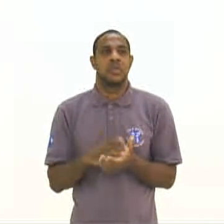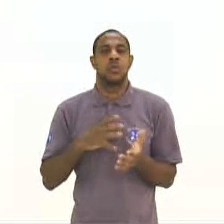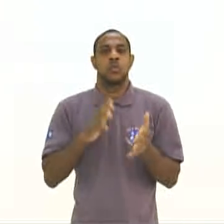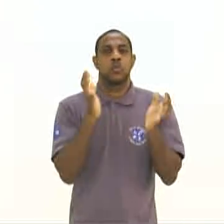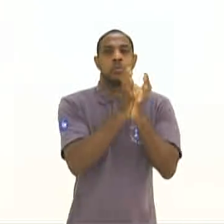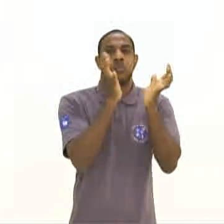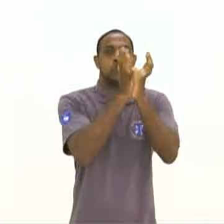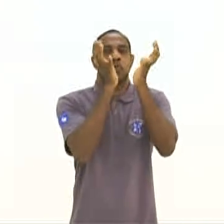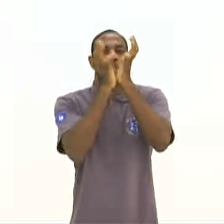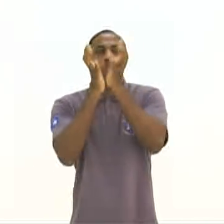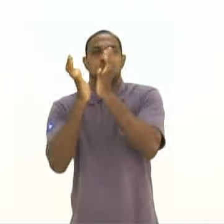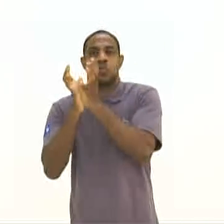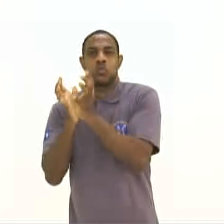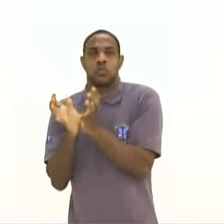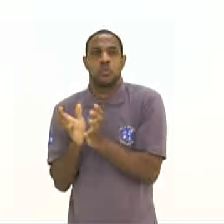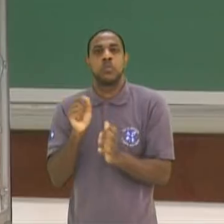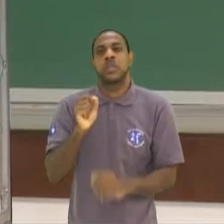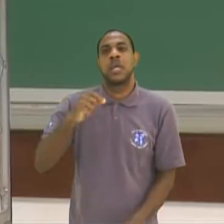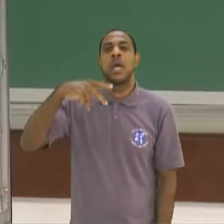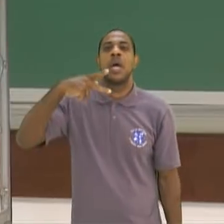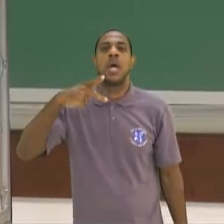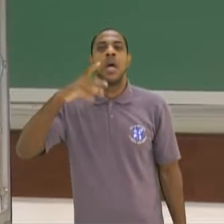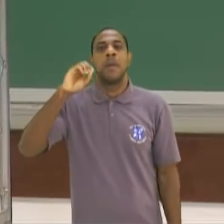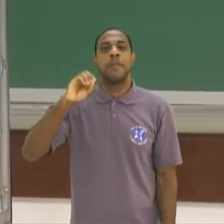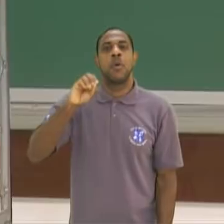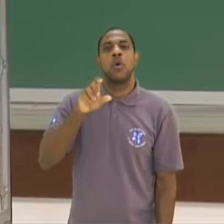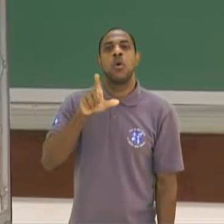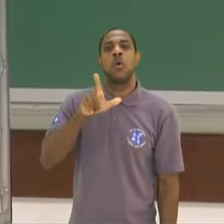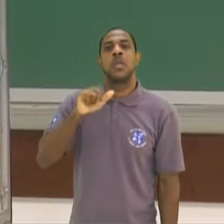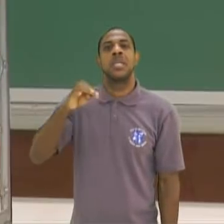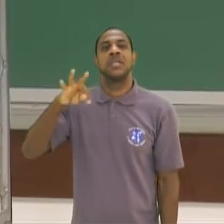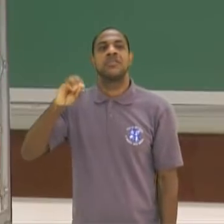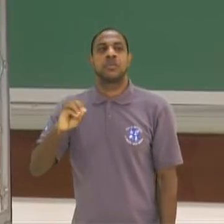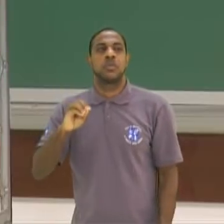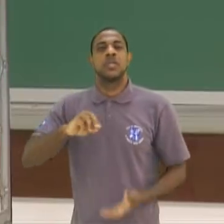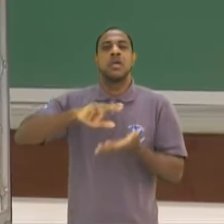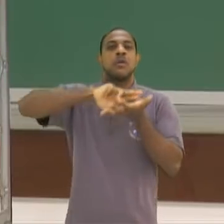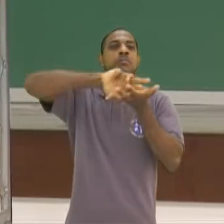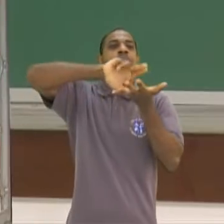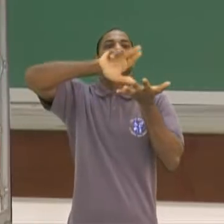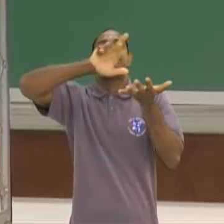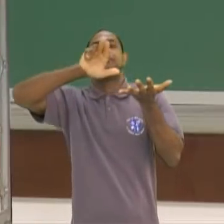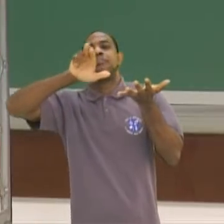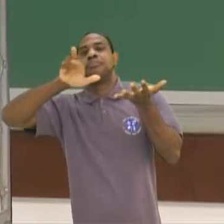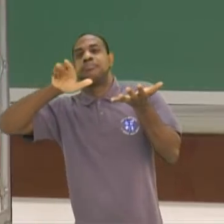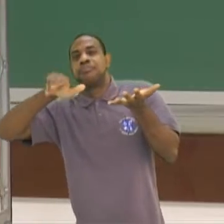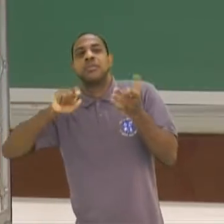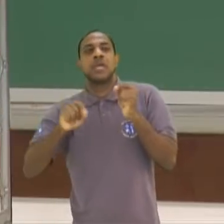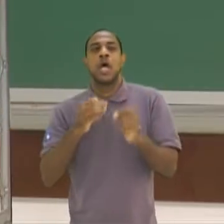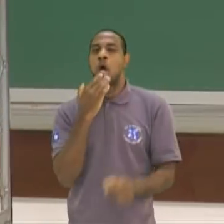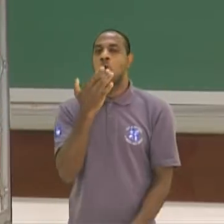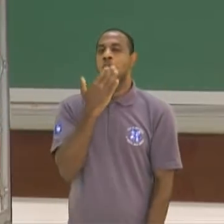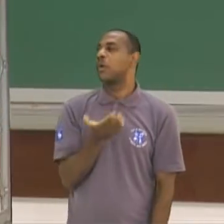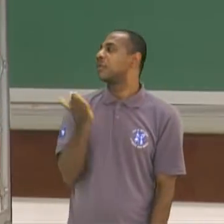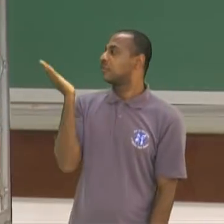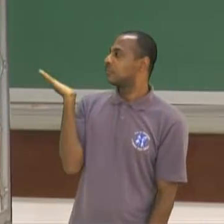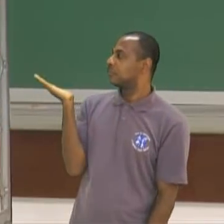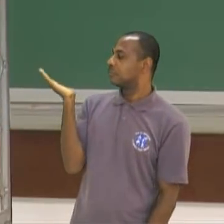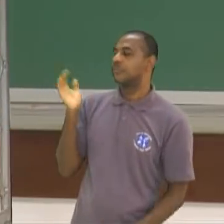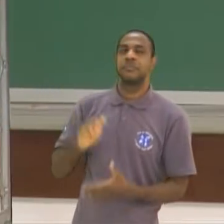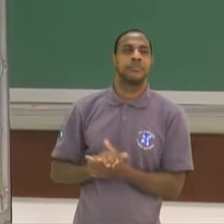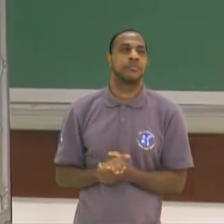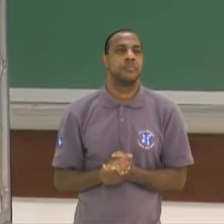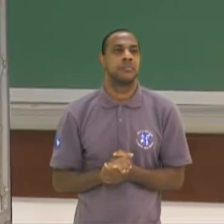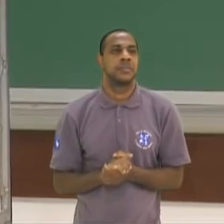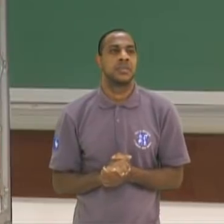e você tem essa variedade enorme de cores aí. Então você tem um pluripartidarismo no Brasil.